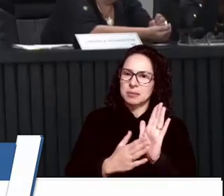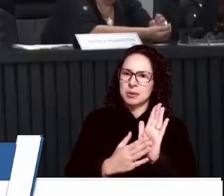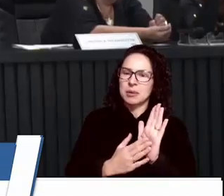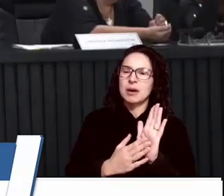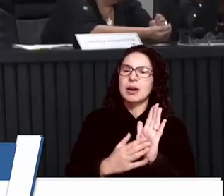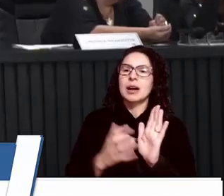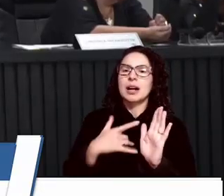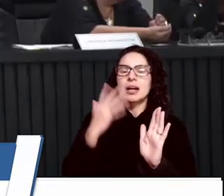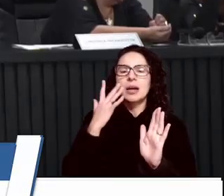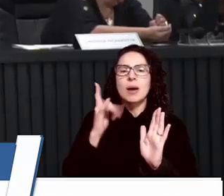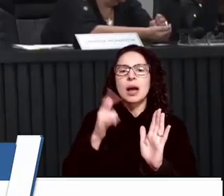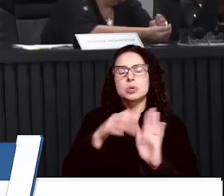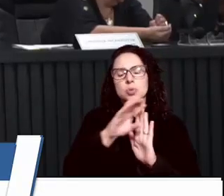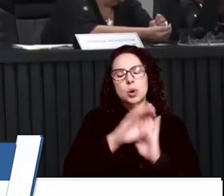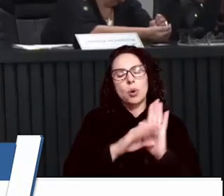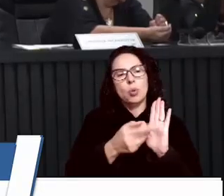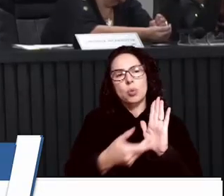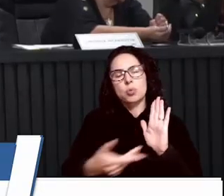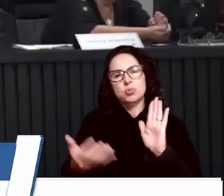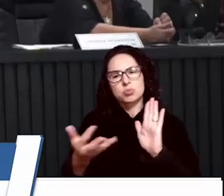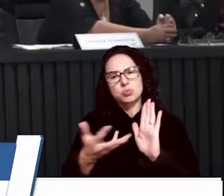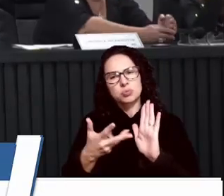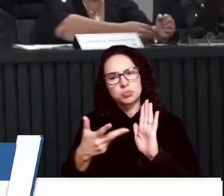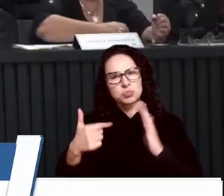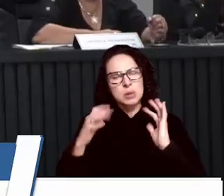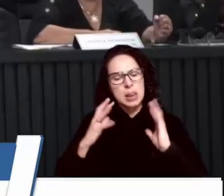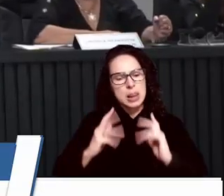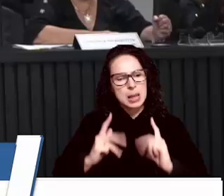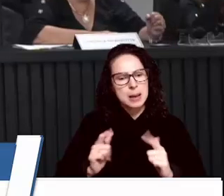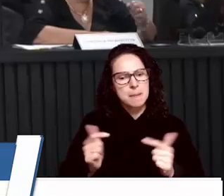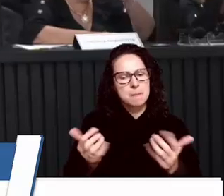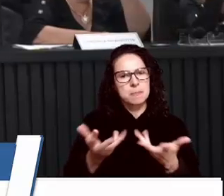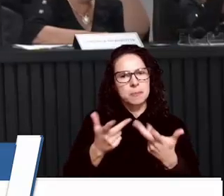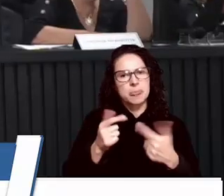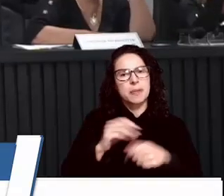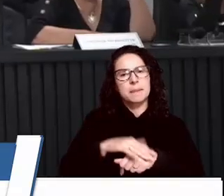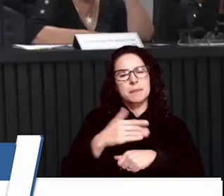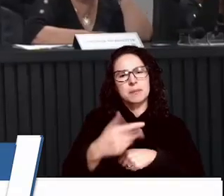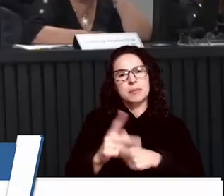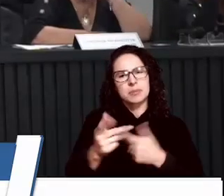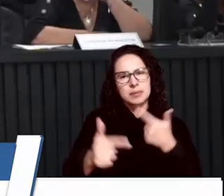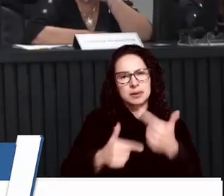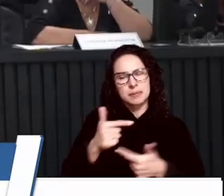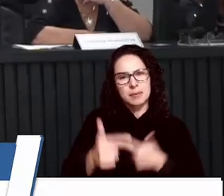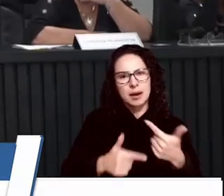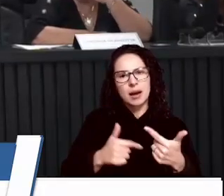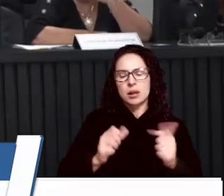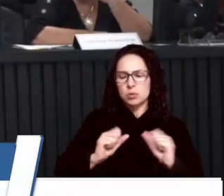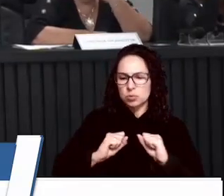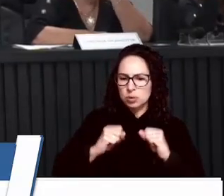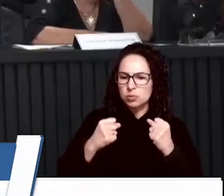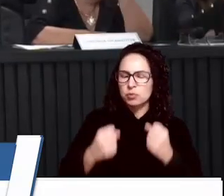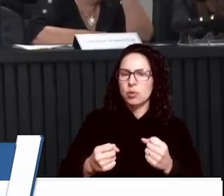um currículo invejável, impecável, fruto do seu trabalho, do seu suor e tudo